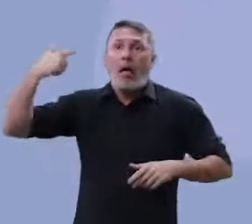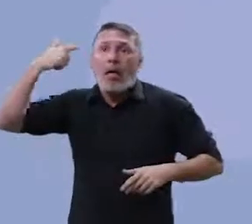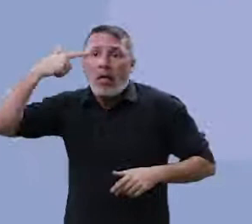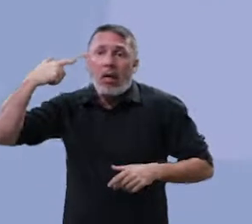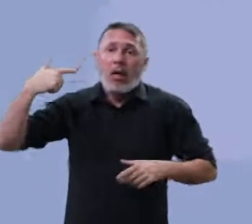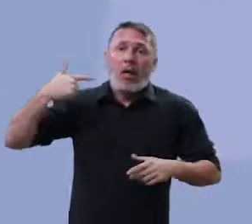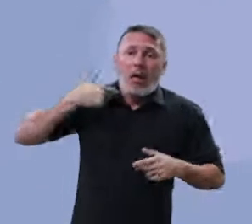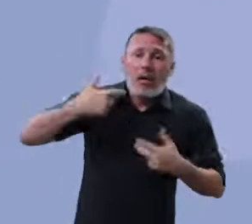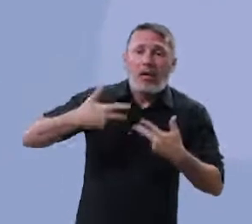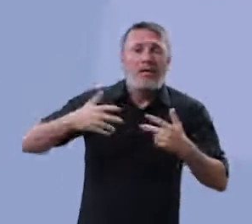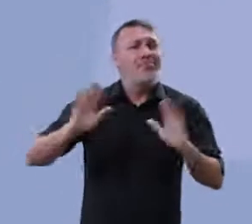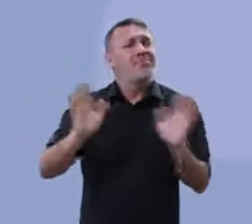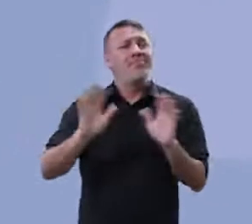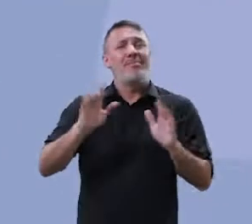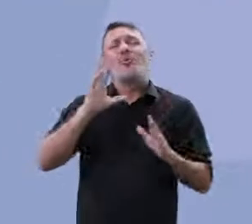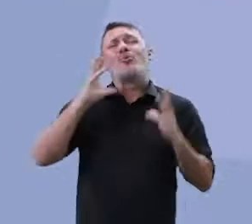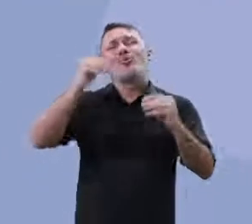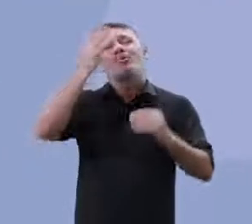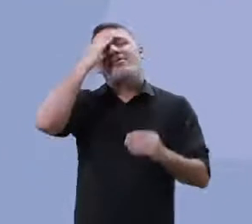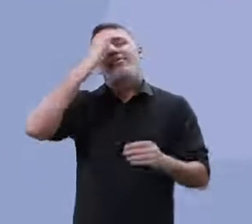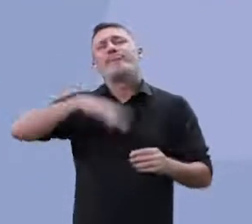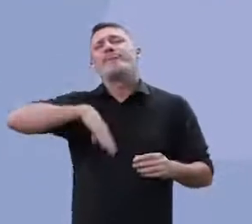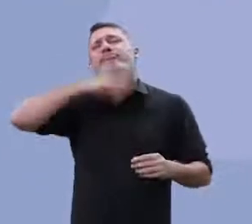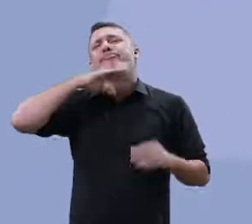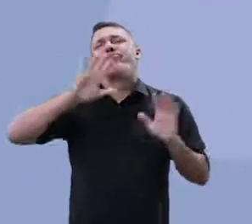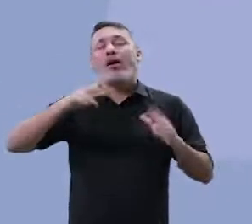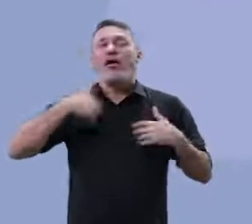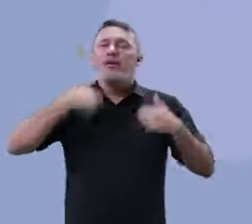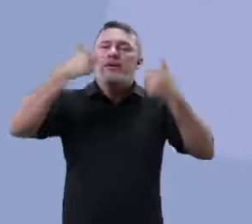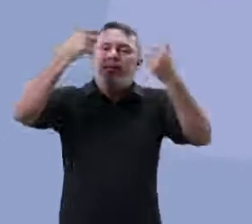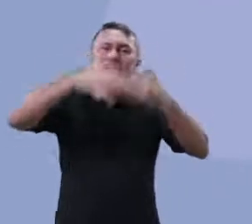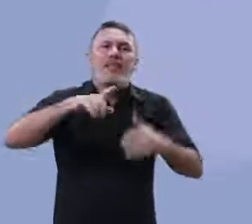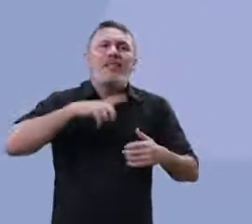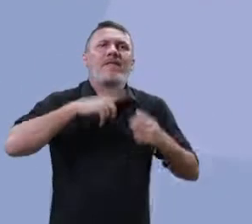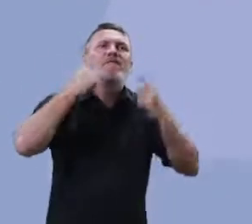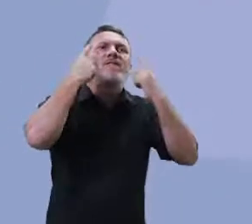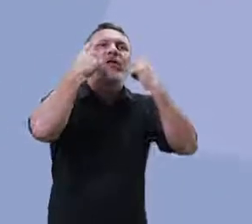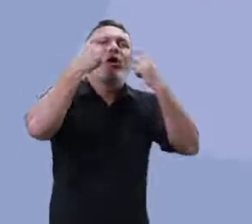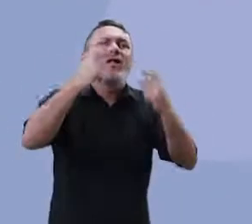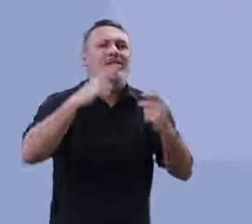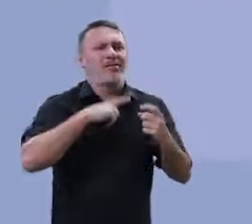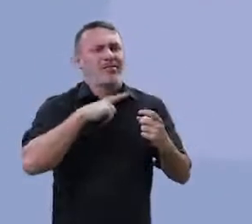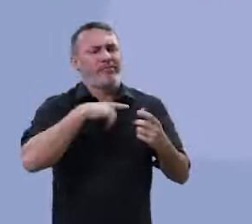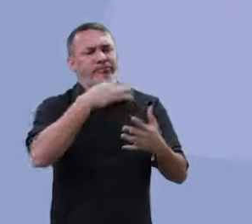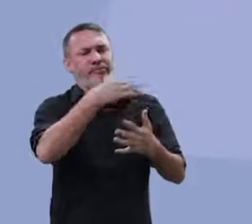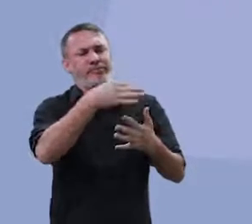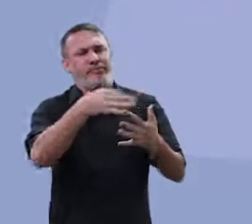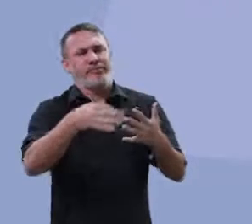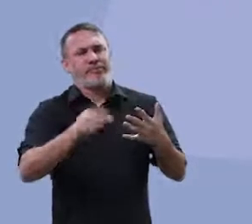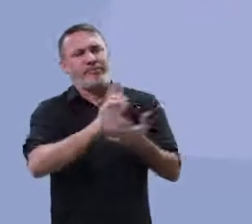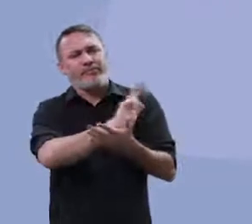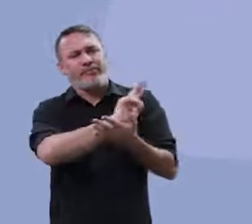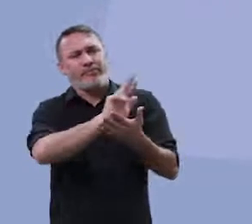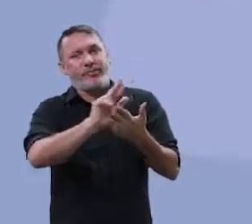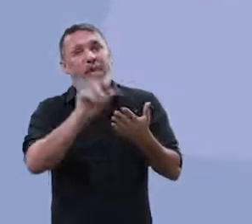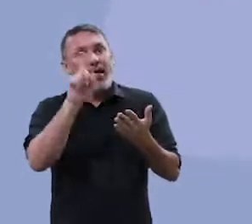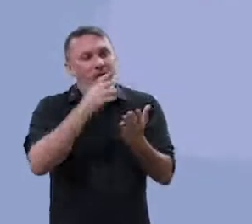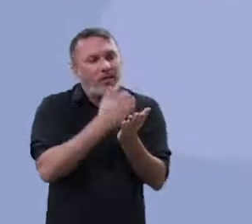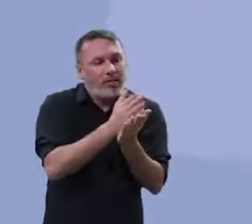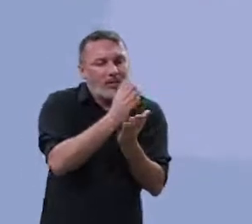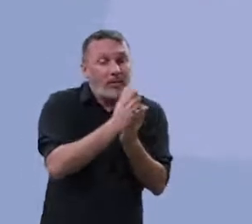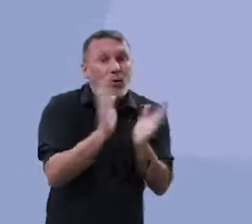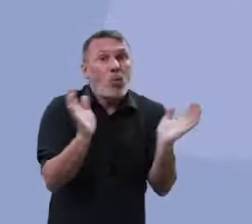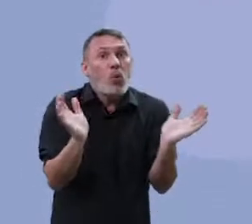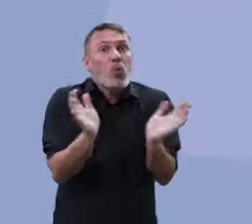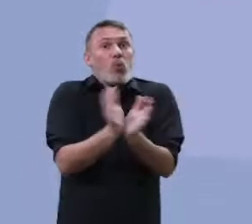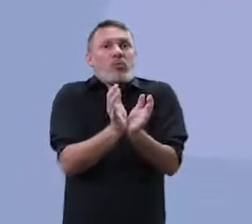argumentar sobre. Mas eu mostrei para vocês que há outros tipos. E a violência no trânsito também, ela faz parte desse grupo, desse